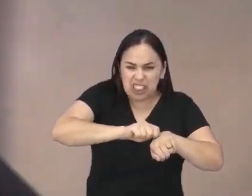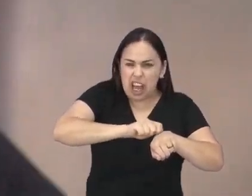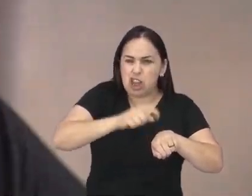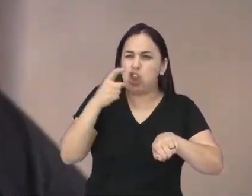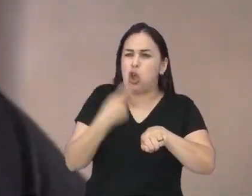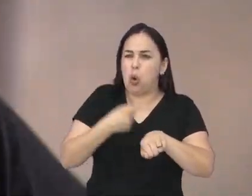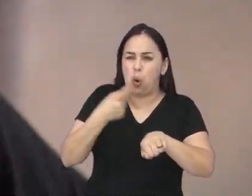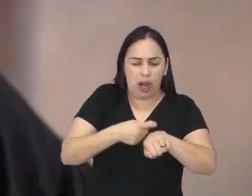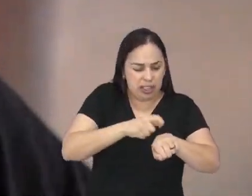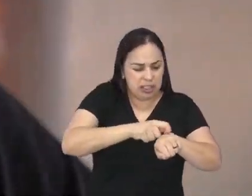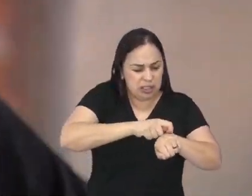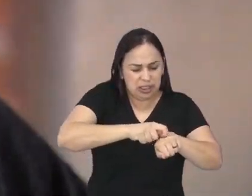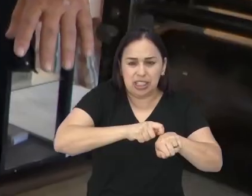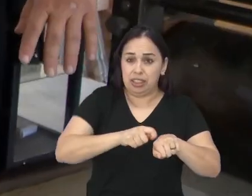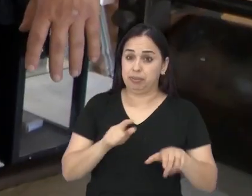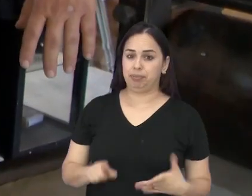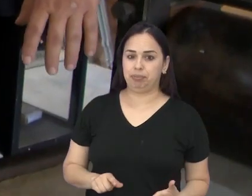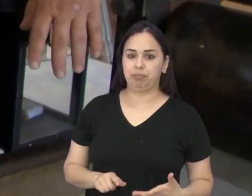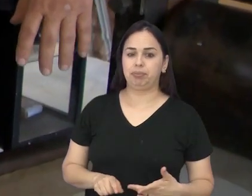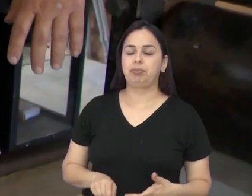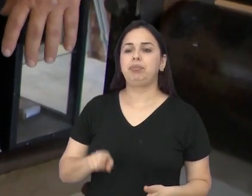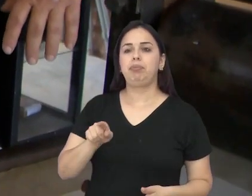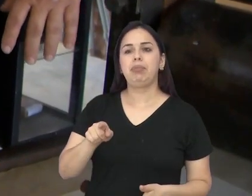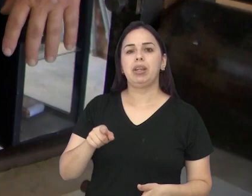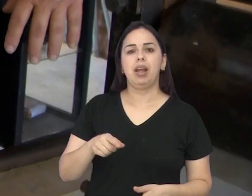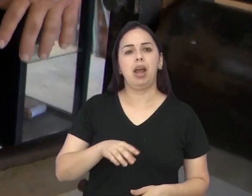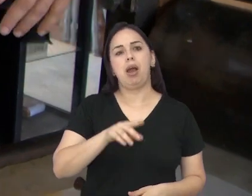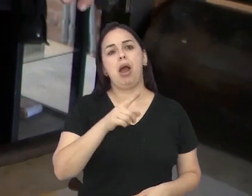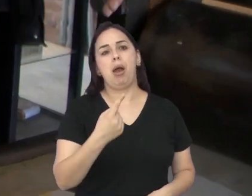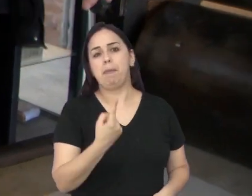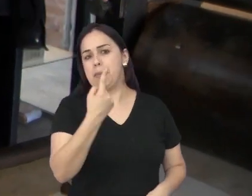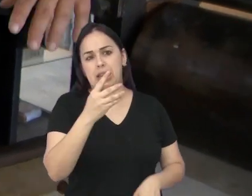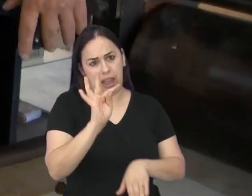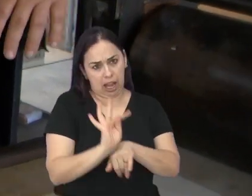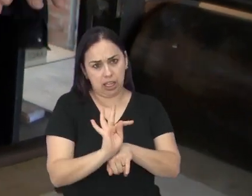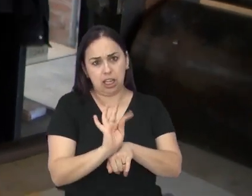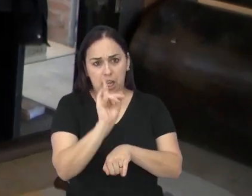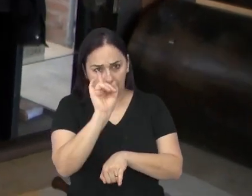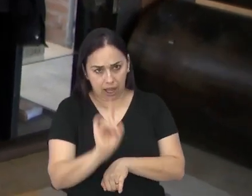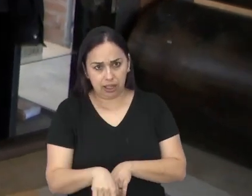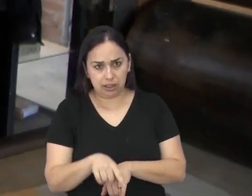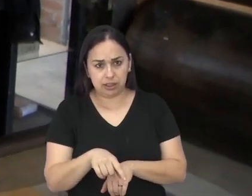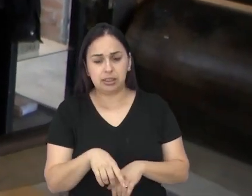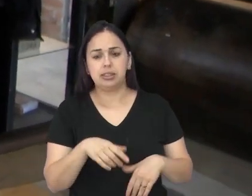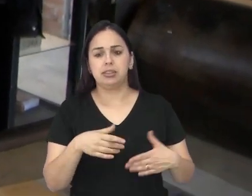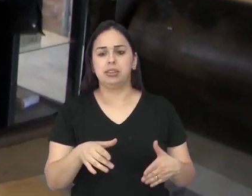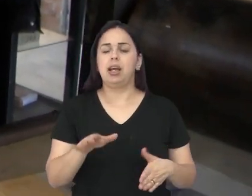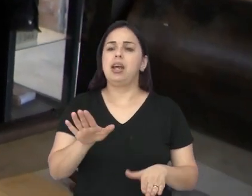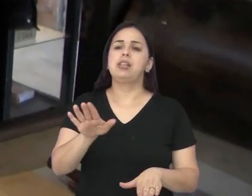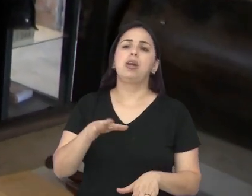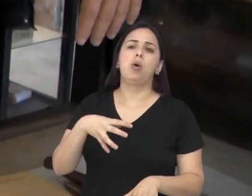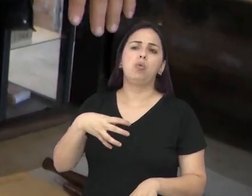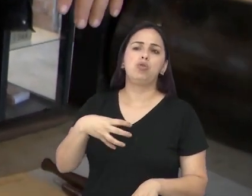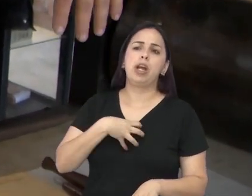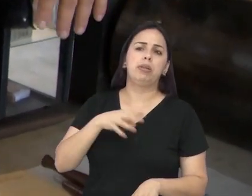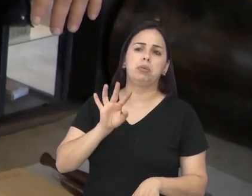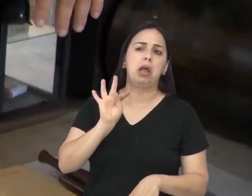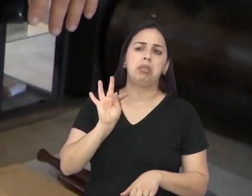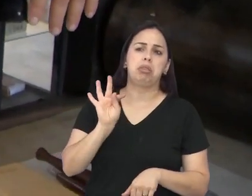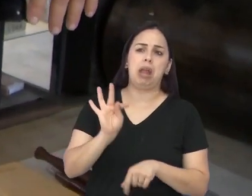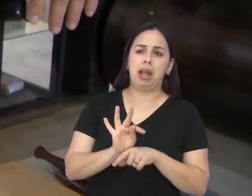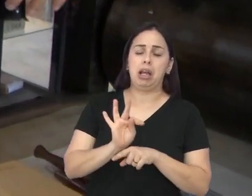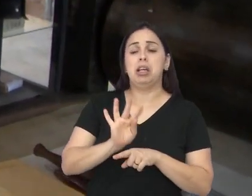É gravura. Essa daqui é uma das formas de fazer gravura. Isso aqui é uma das formas. Então,